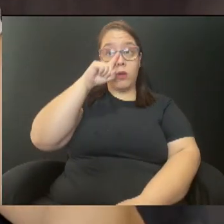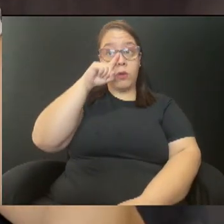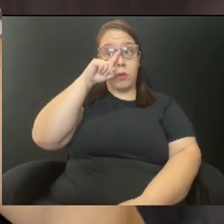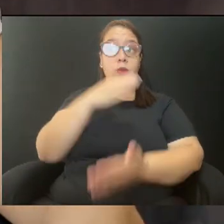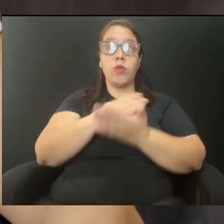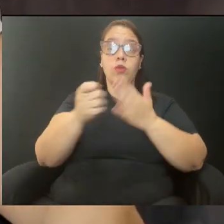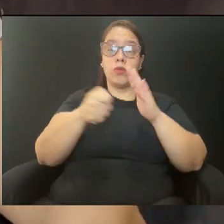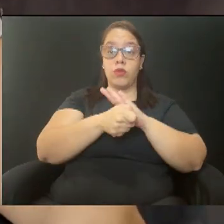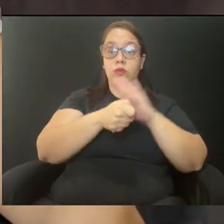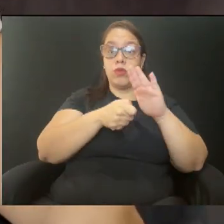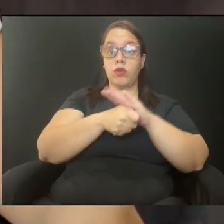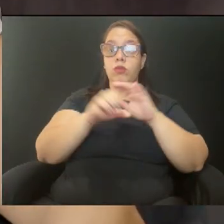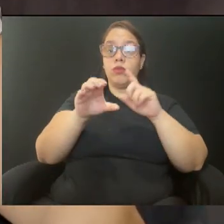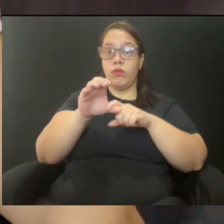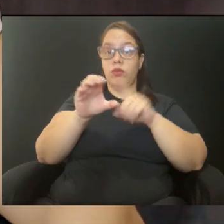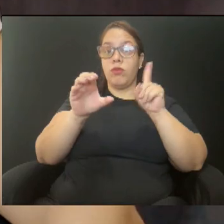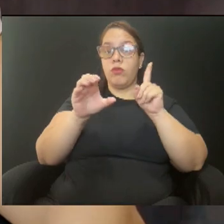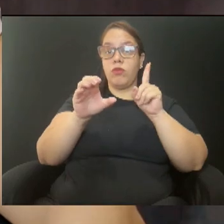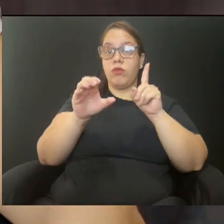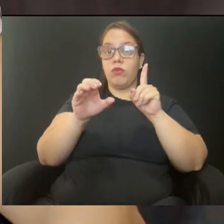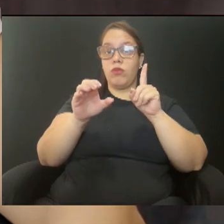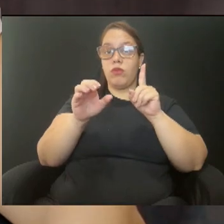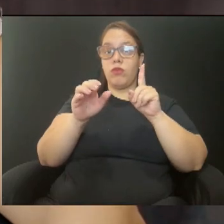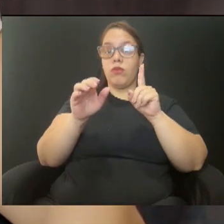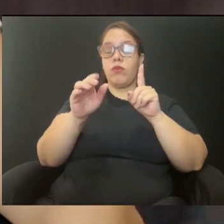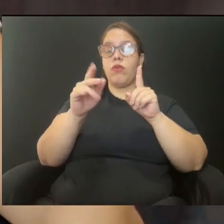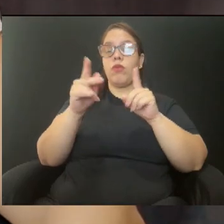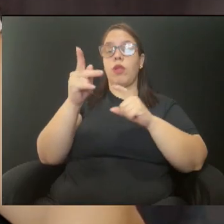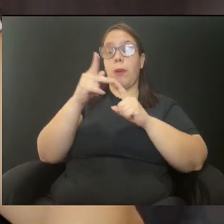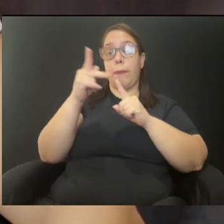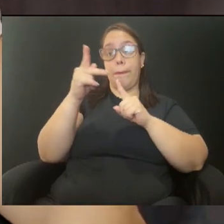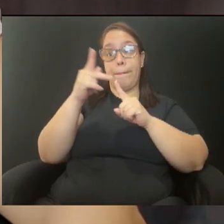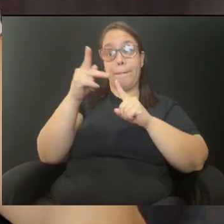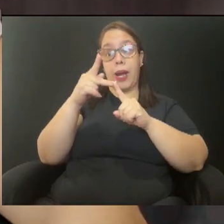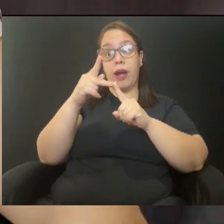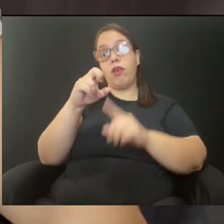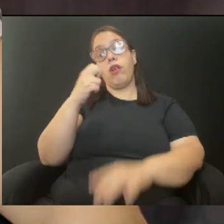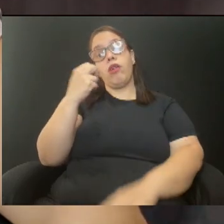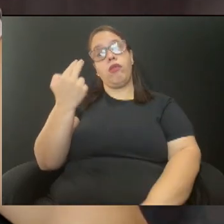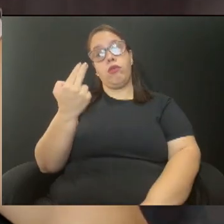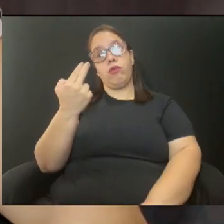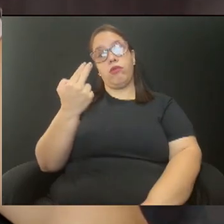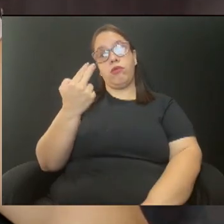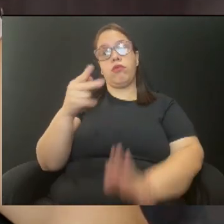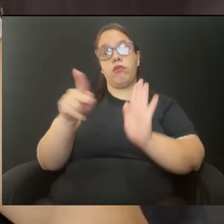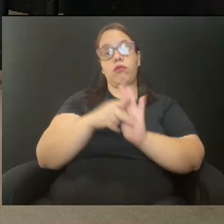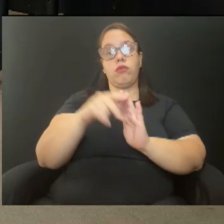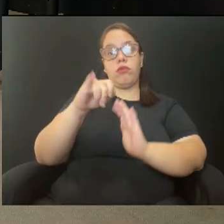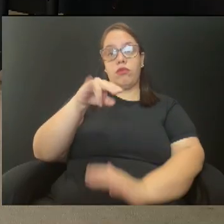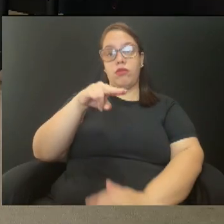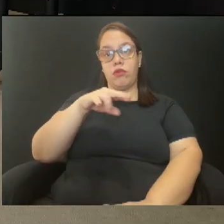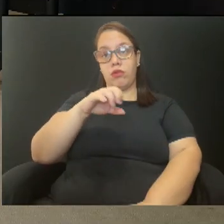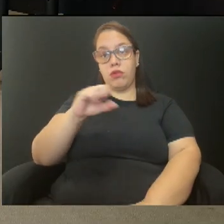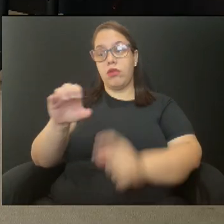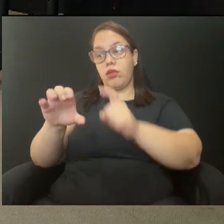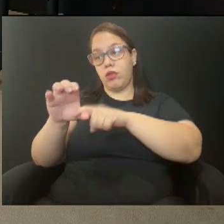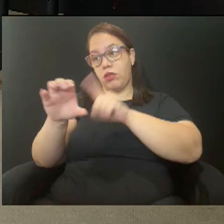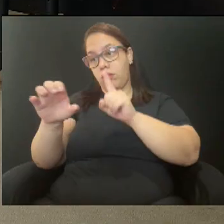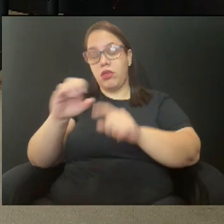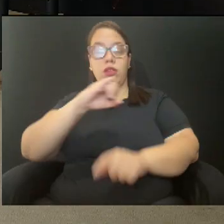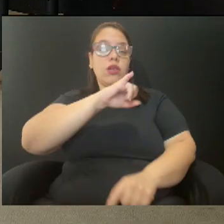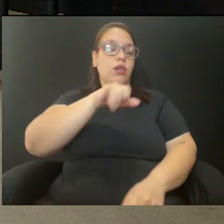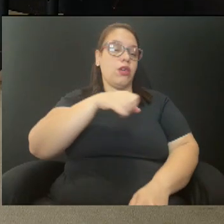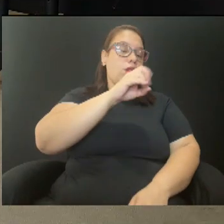autônoma numa previdência ou até mesmo no próprio INSS de forma autônoma. Jordi, mas essa ideia